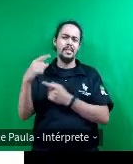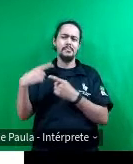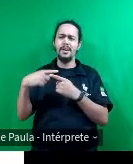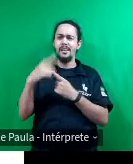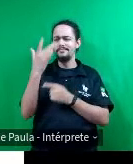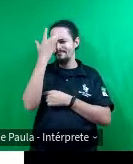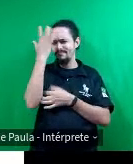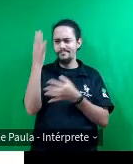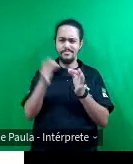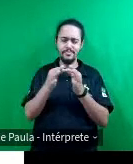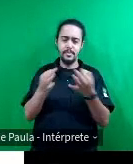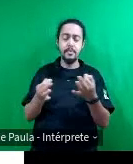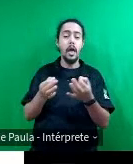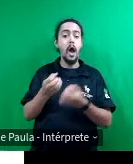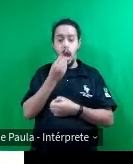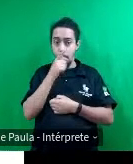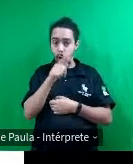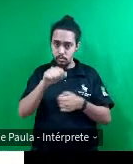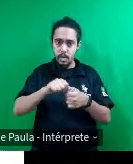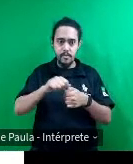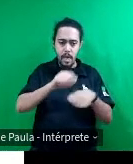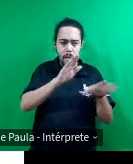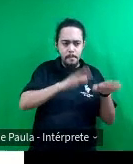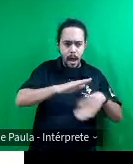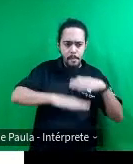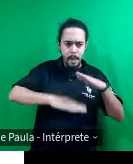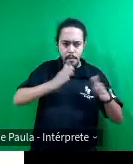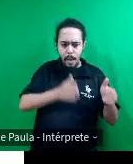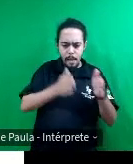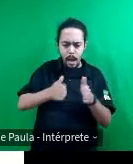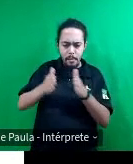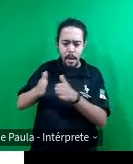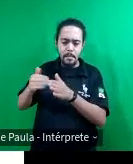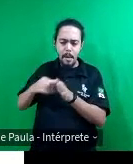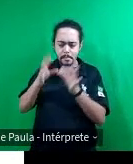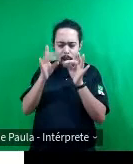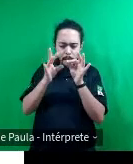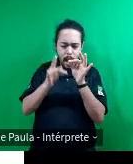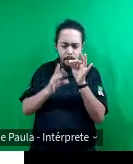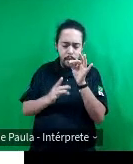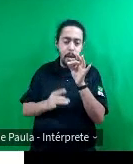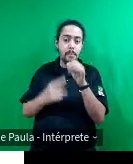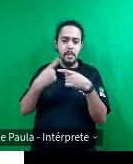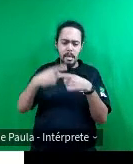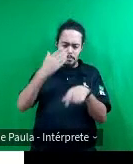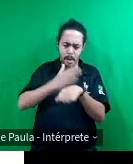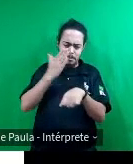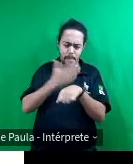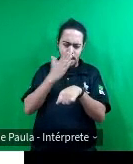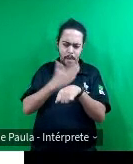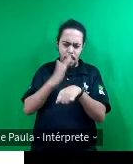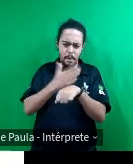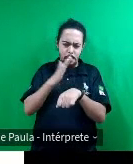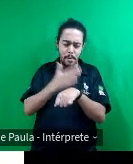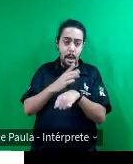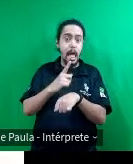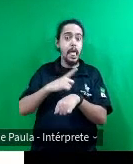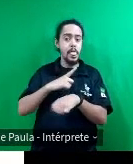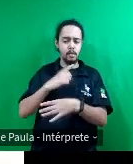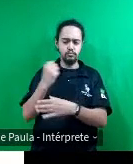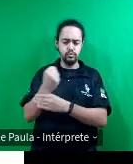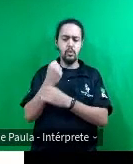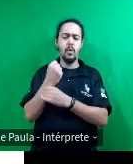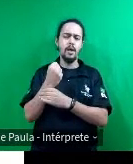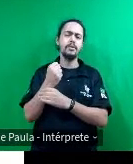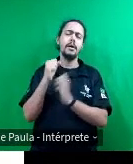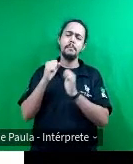vocês façam passo a passo também, para treinar bastante. Depois, quando já estiverem bastante seguros na utilização da ferramenta, eu